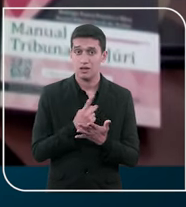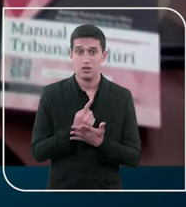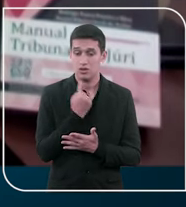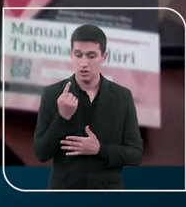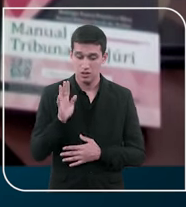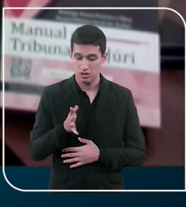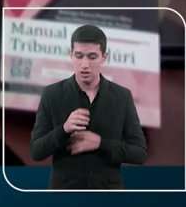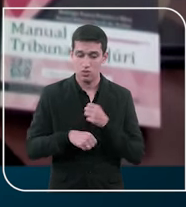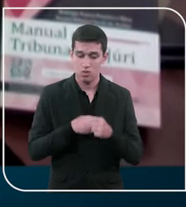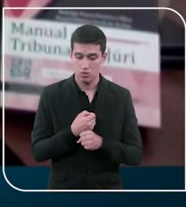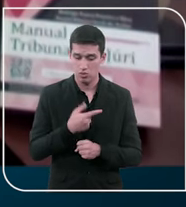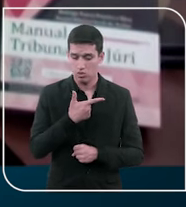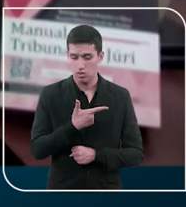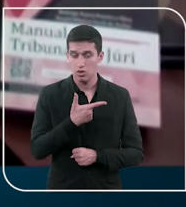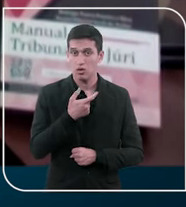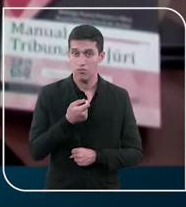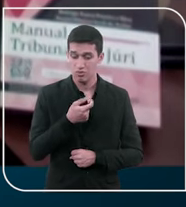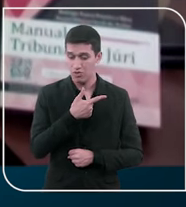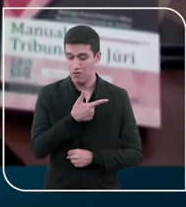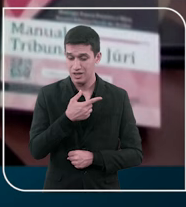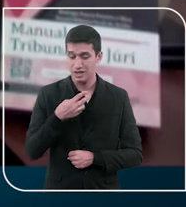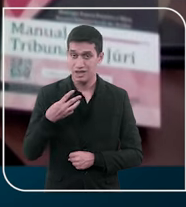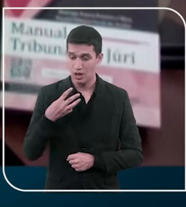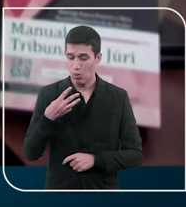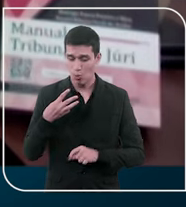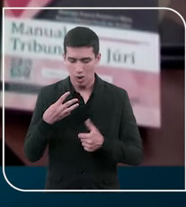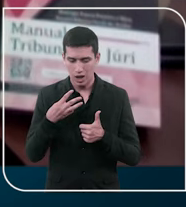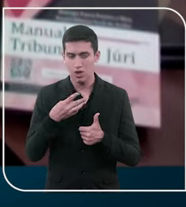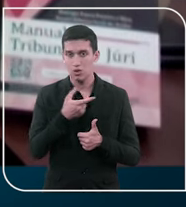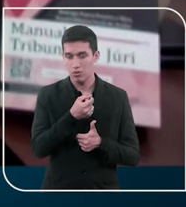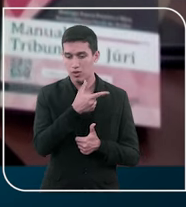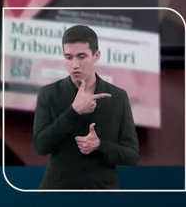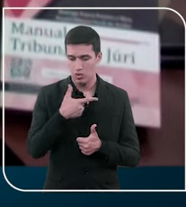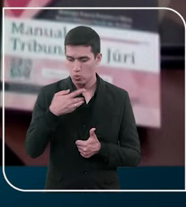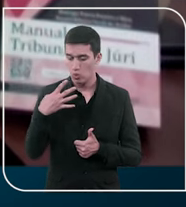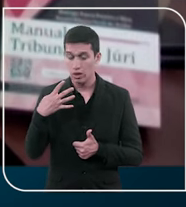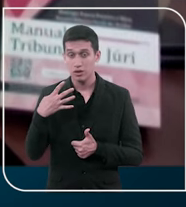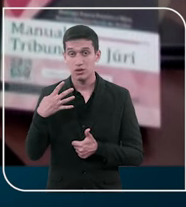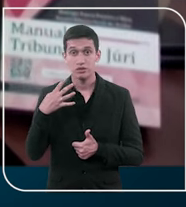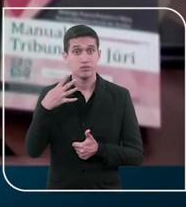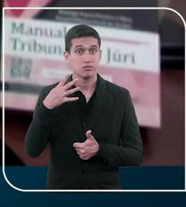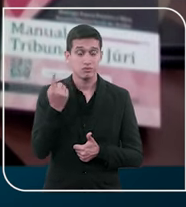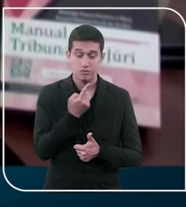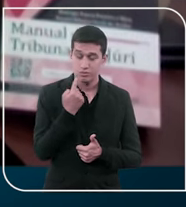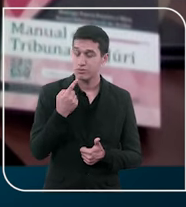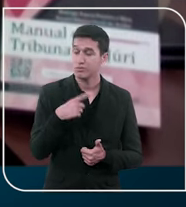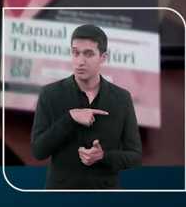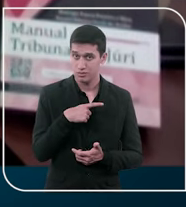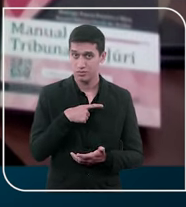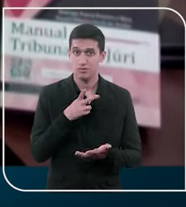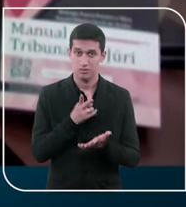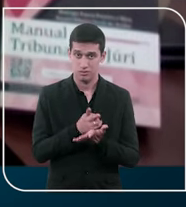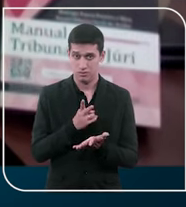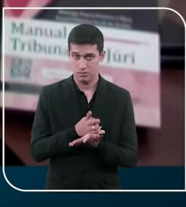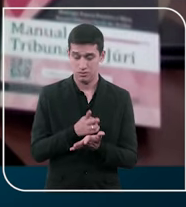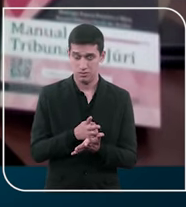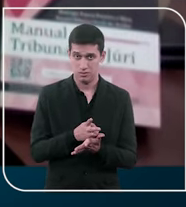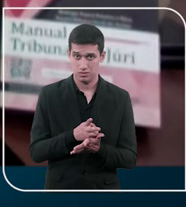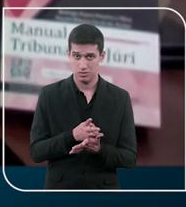absurdo que nós estamos em 2023, indo para 2024, e